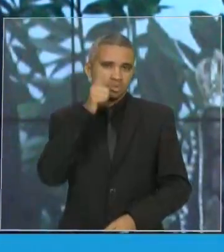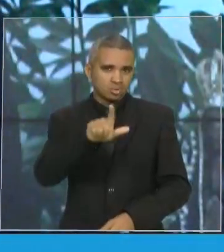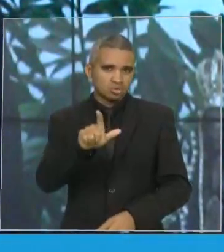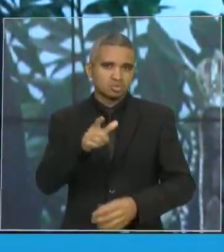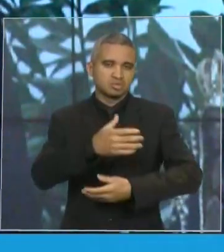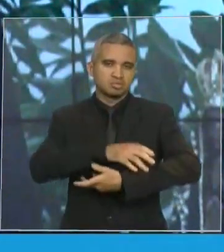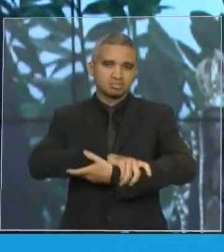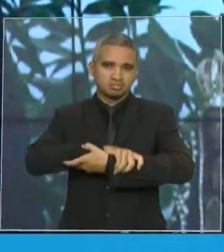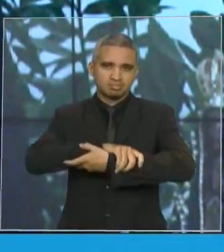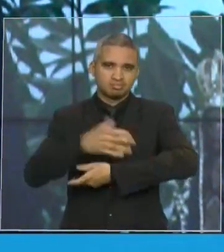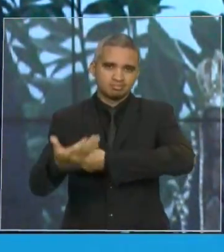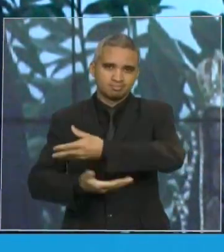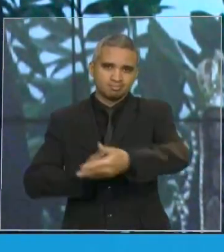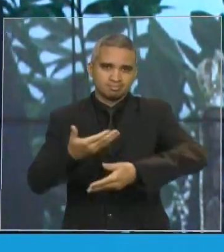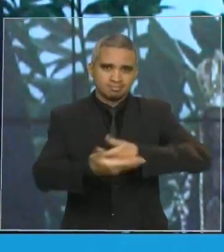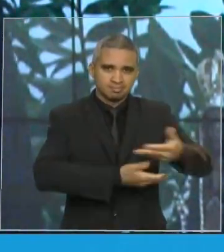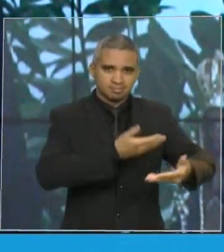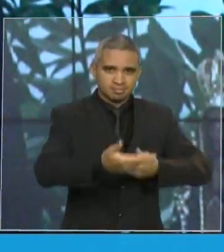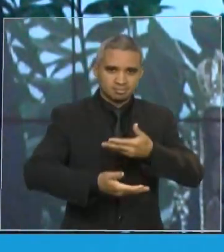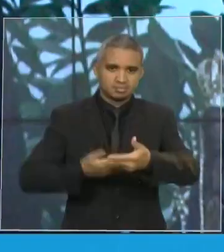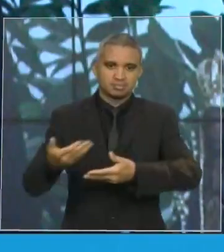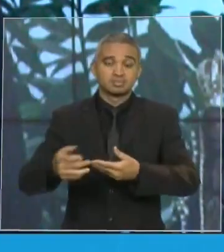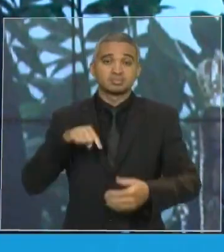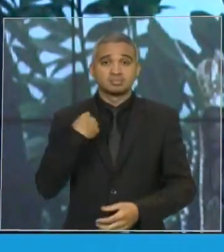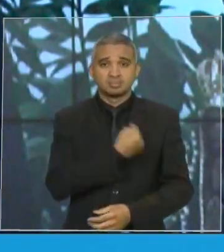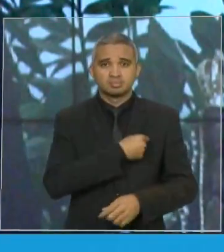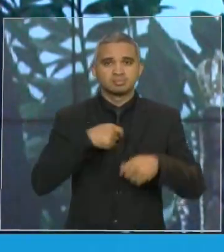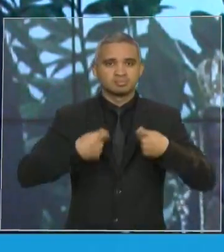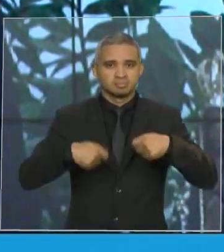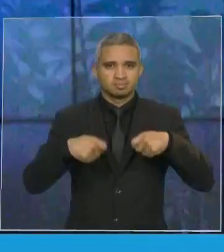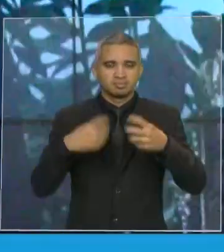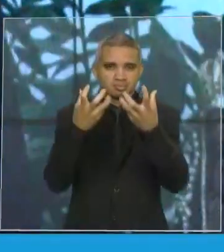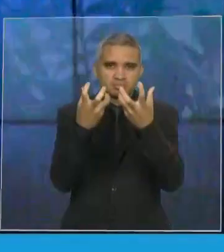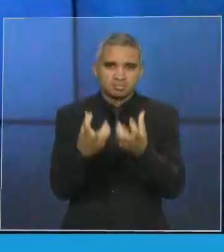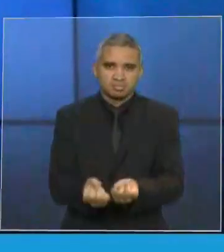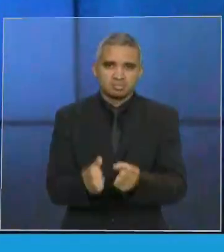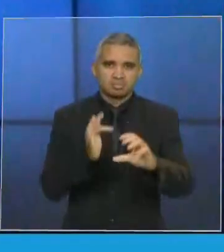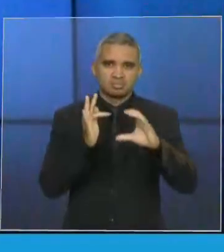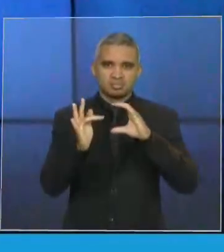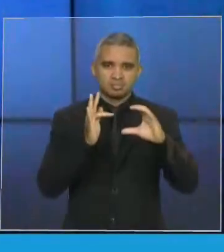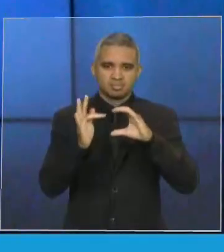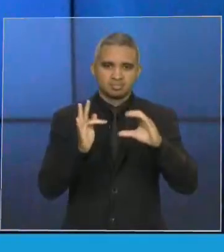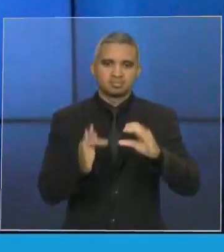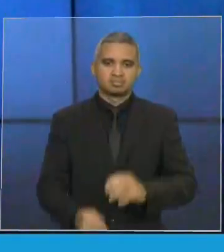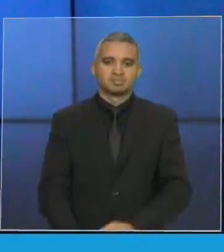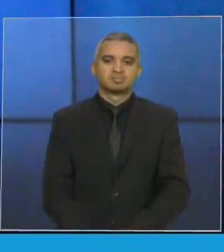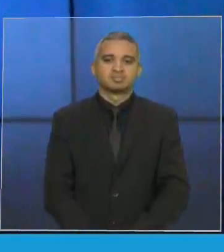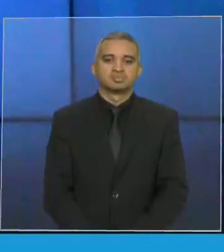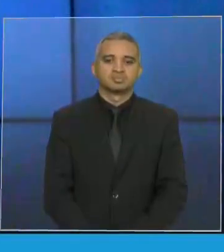Vamos participar intensamente da campanha da fraternidade.